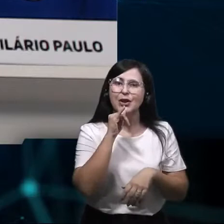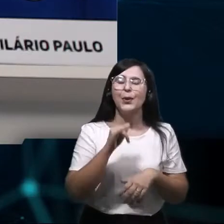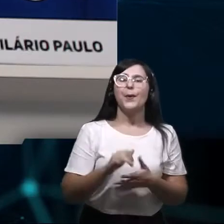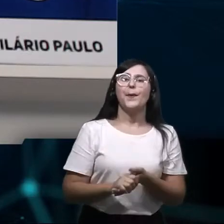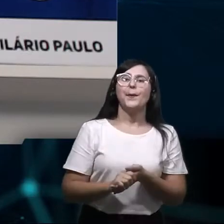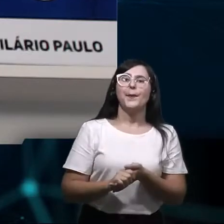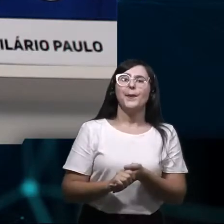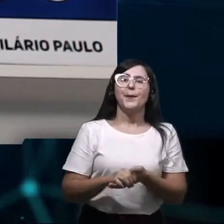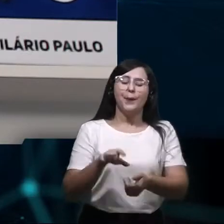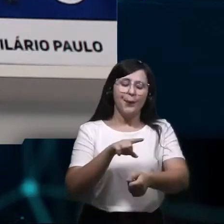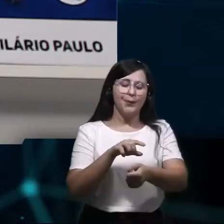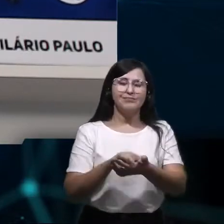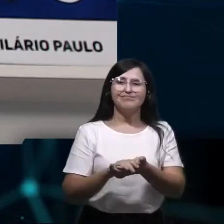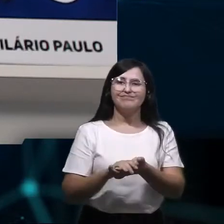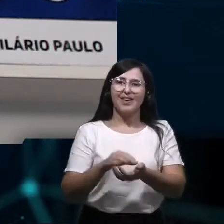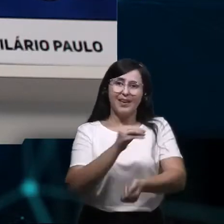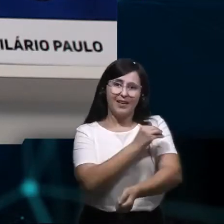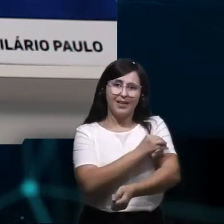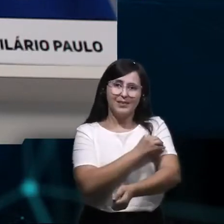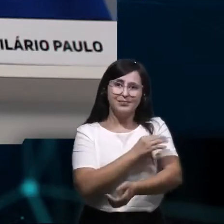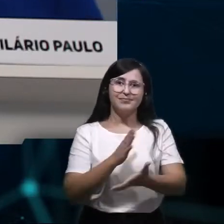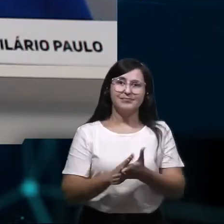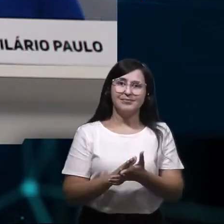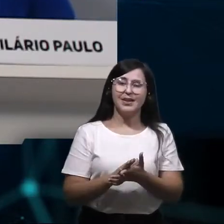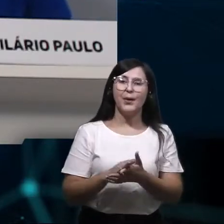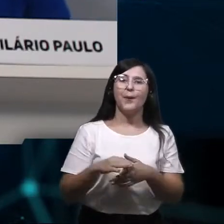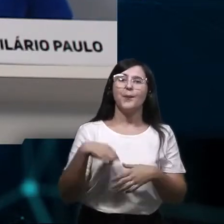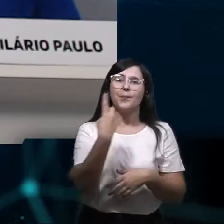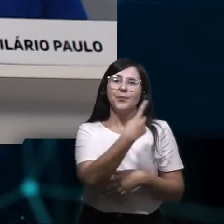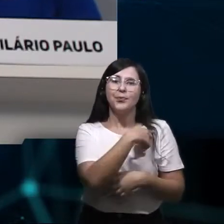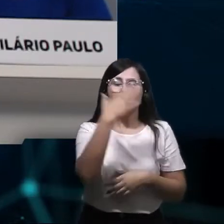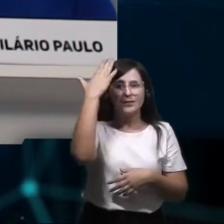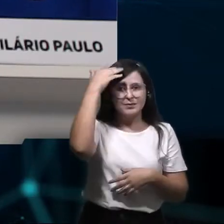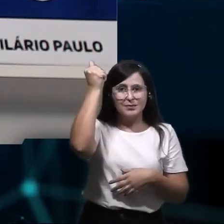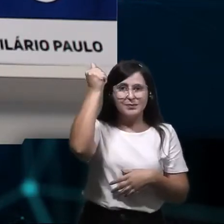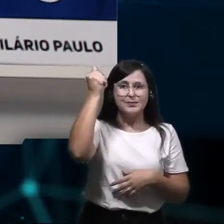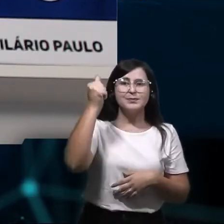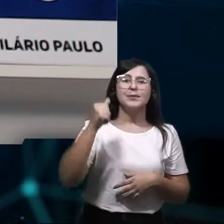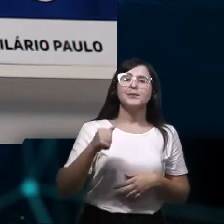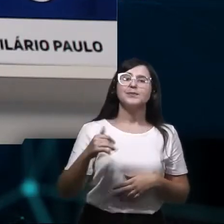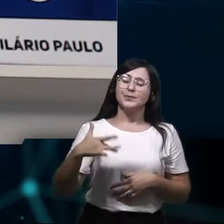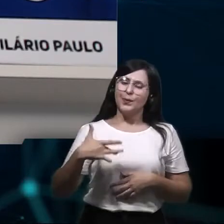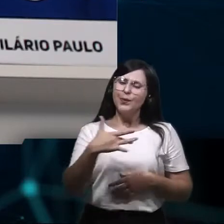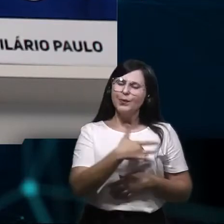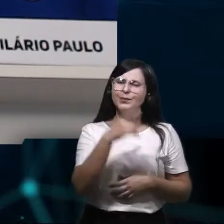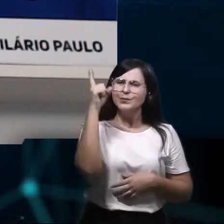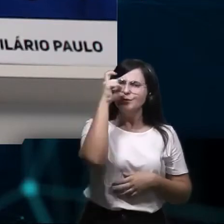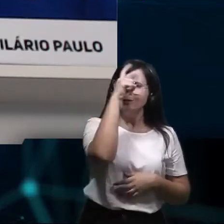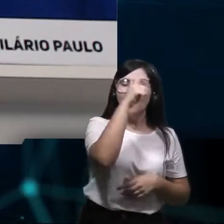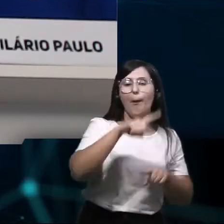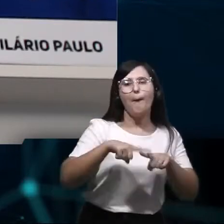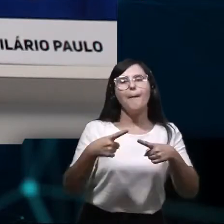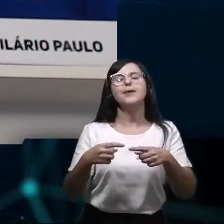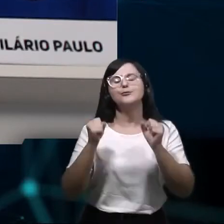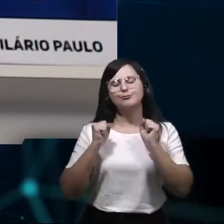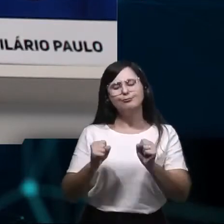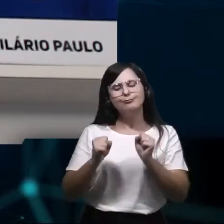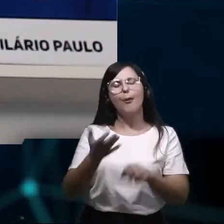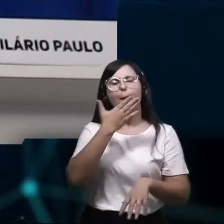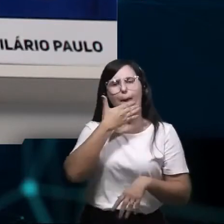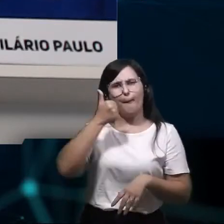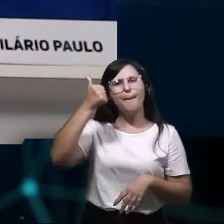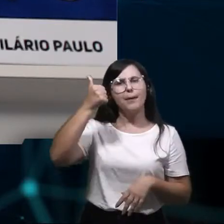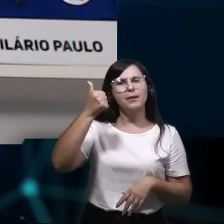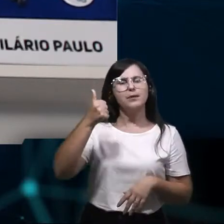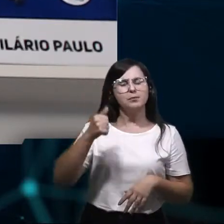A gente sabemos que não é fácil a situação hoje da saúde, mas tem como ser melhor. É só ter força